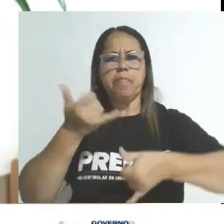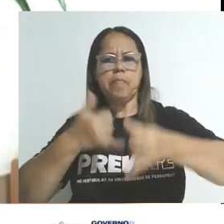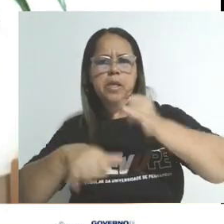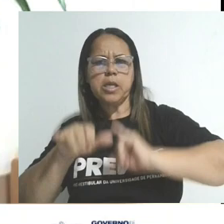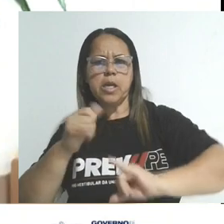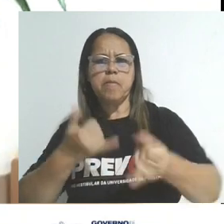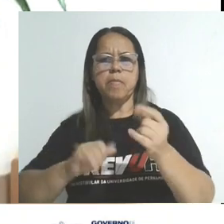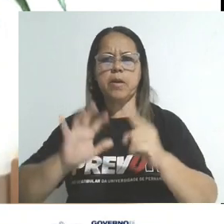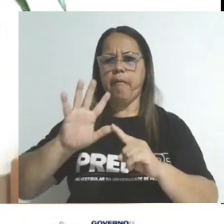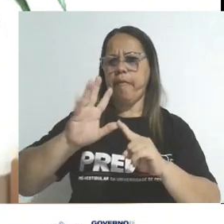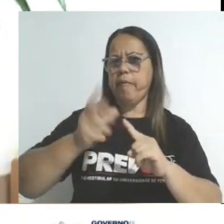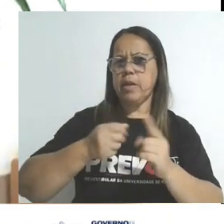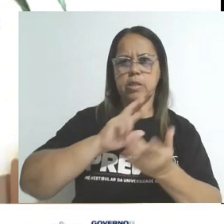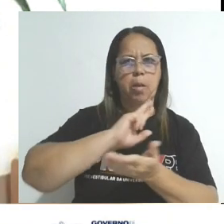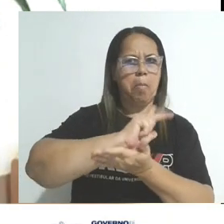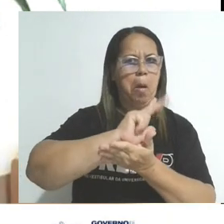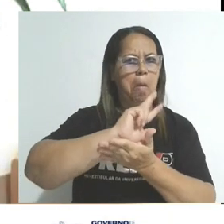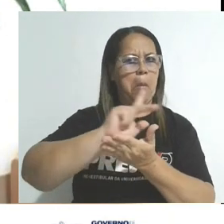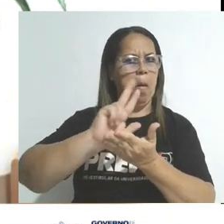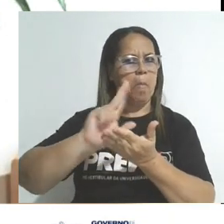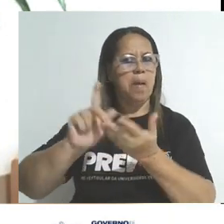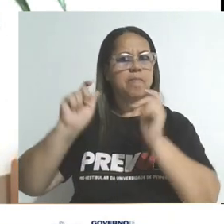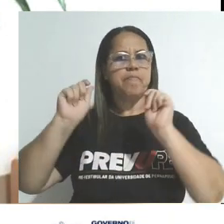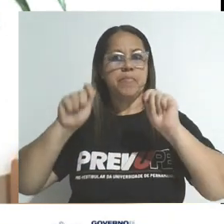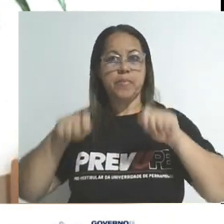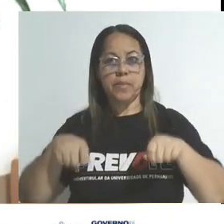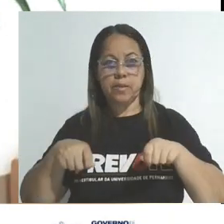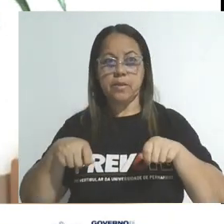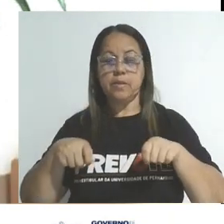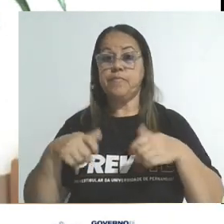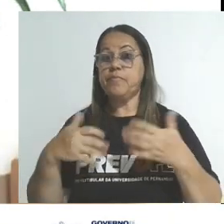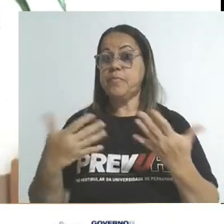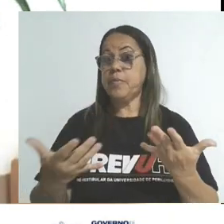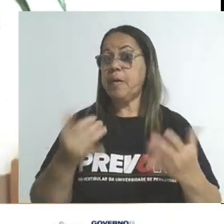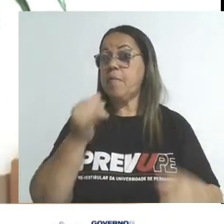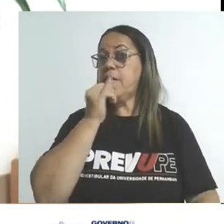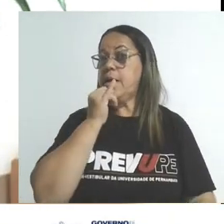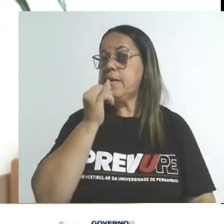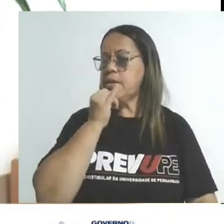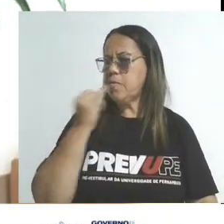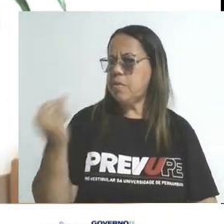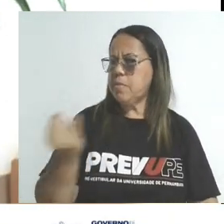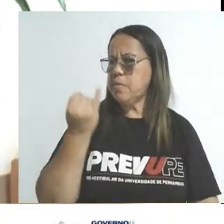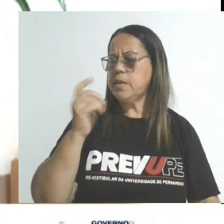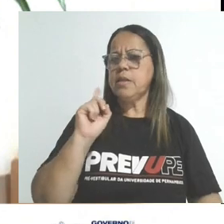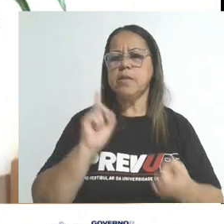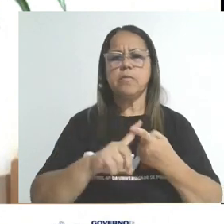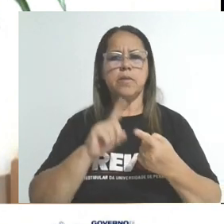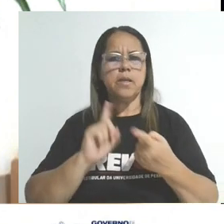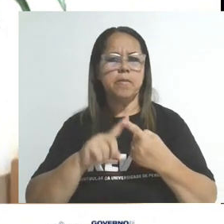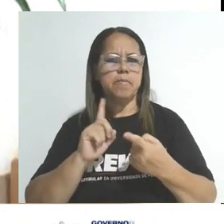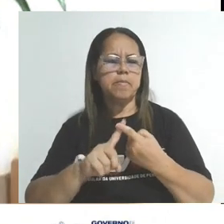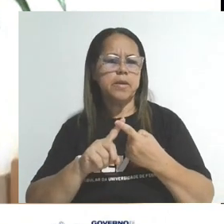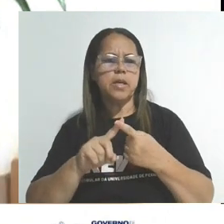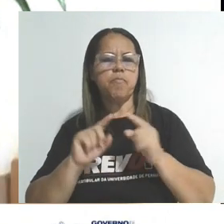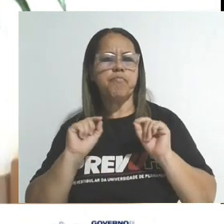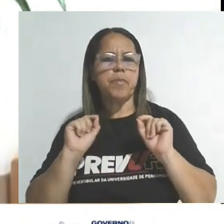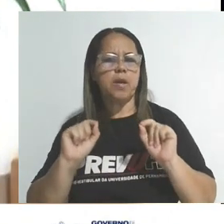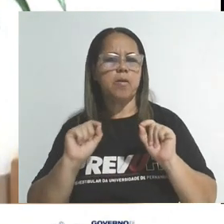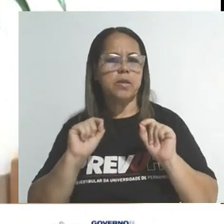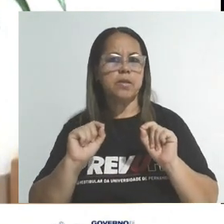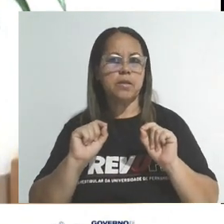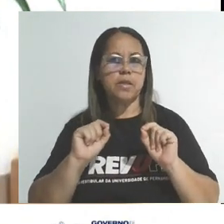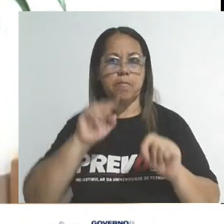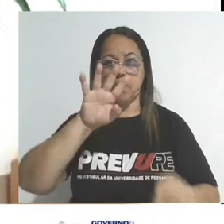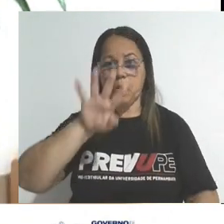químicas, físicas e tantas outras possibilidades. Um grande exemplo também disso que a gente pode ver nos últimos resultados